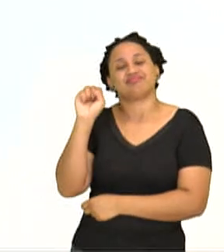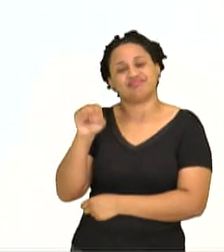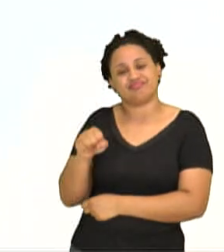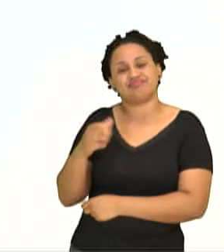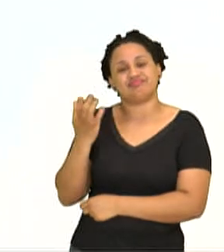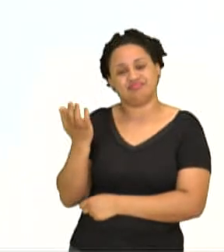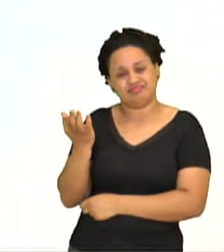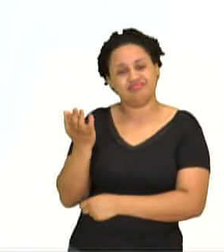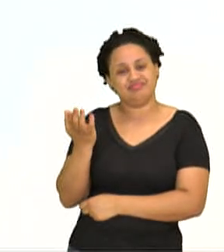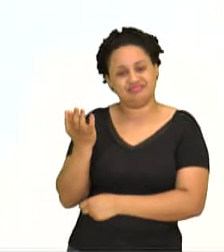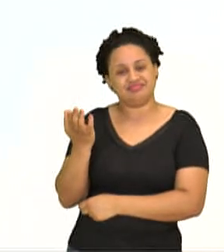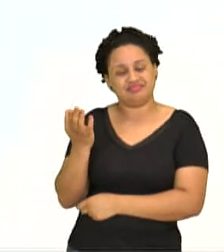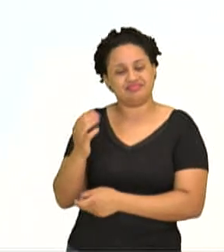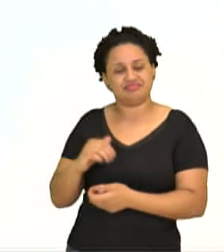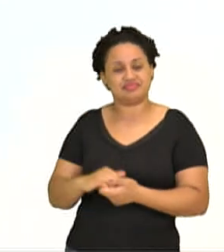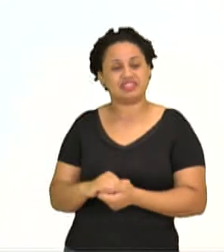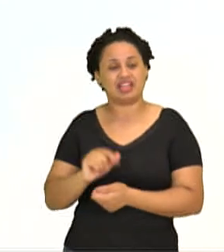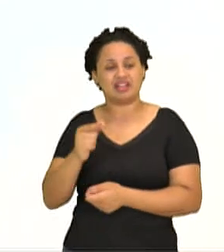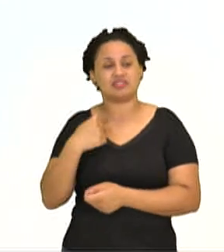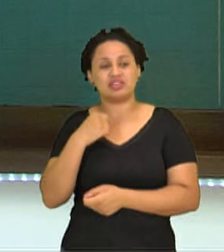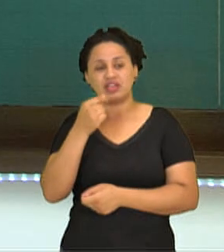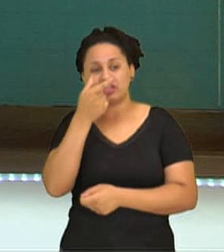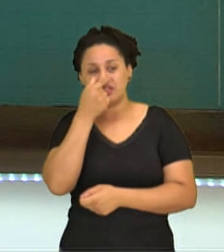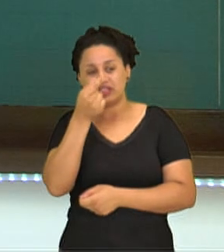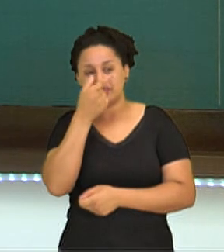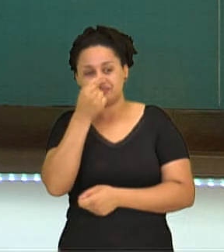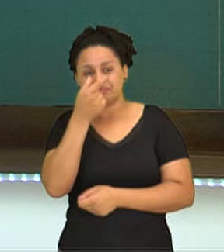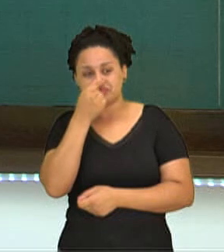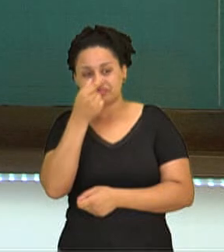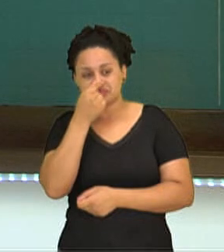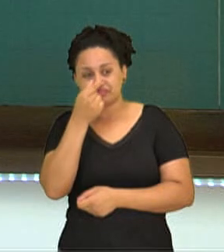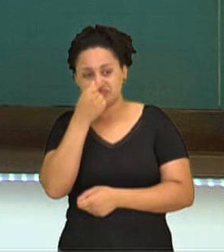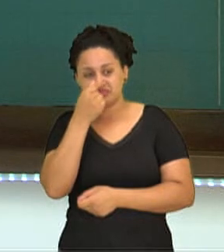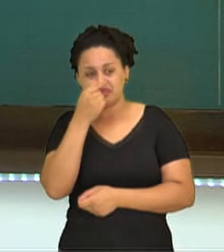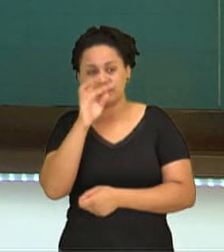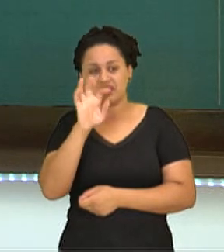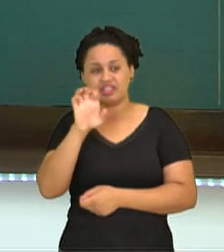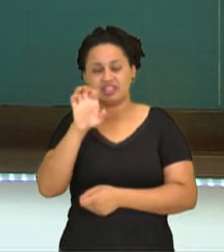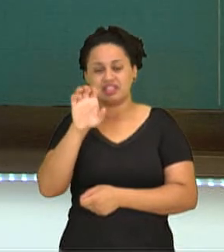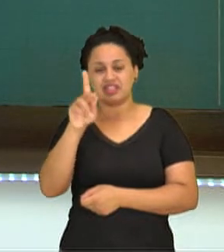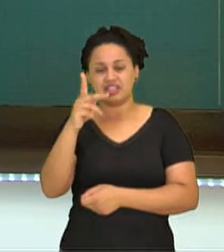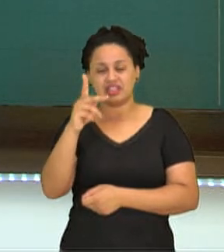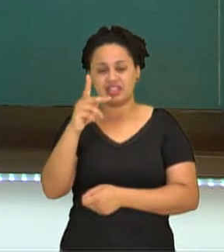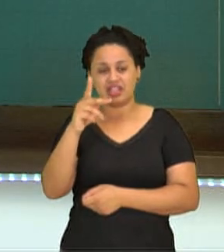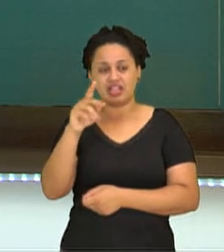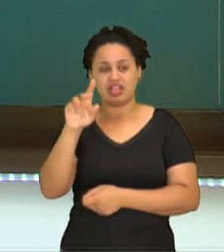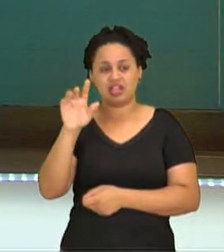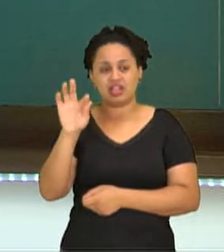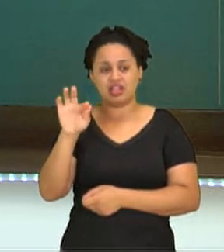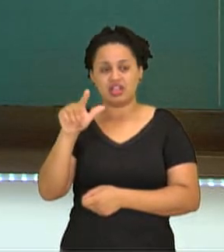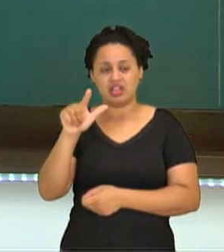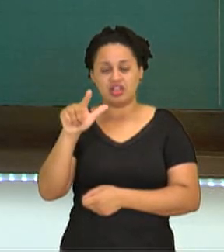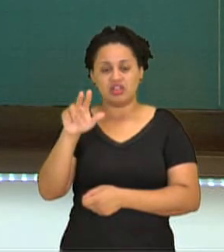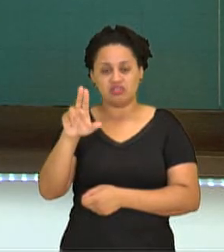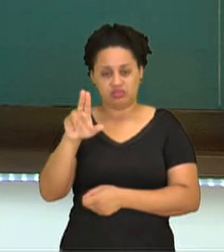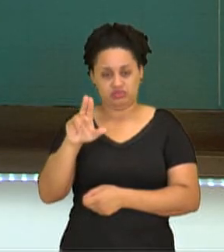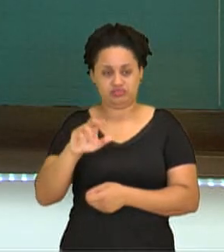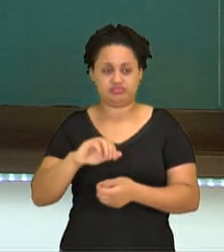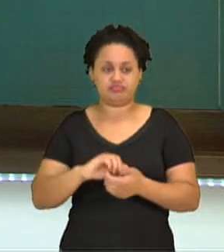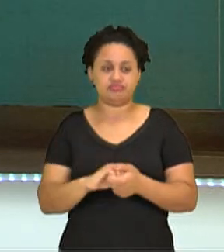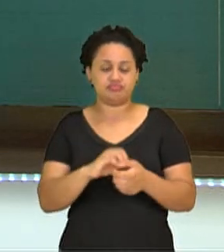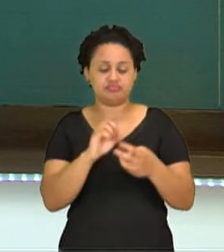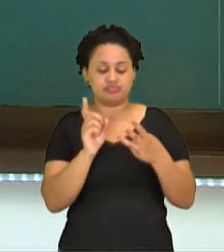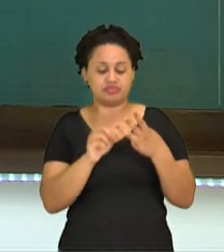Sim, Susan está com gripe. She has the flu. Flu, gripe.